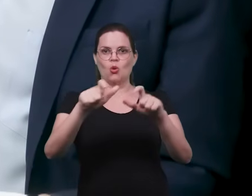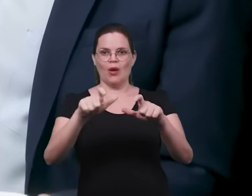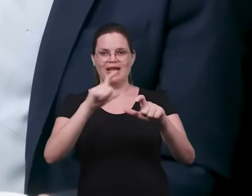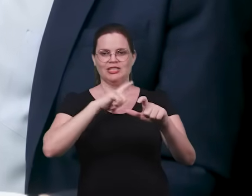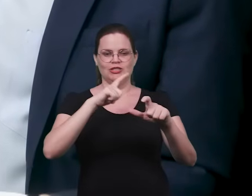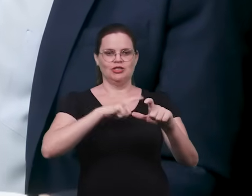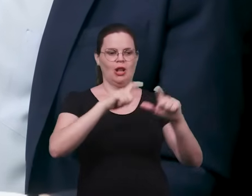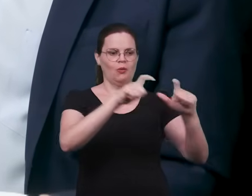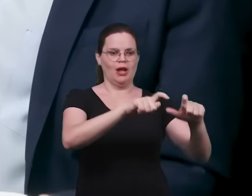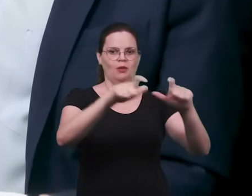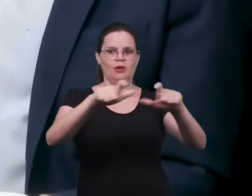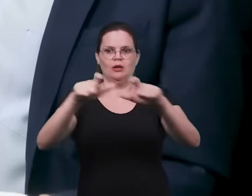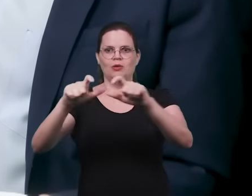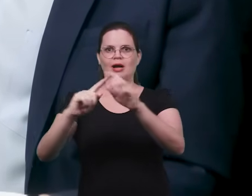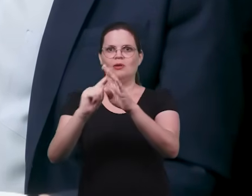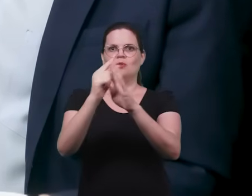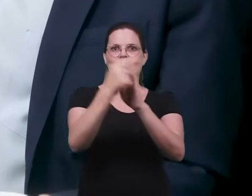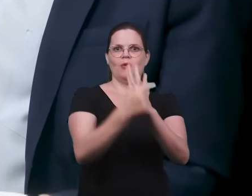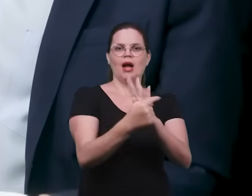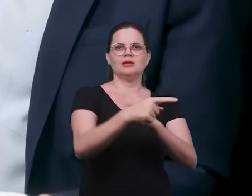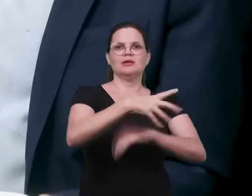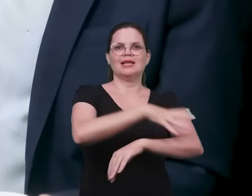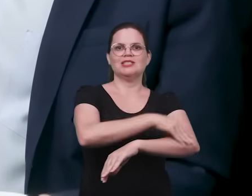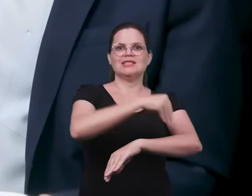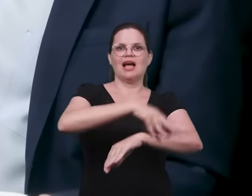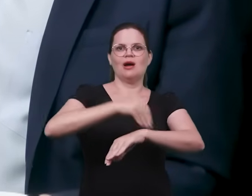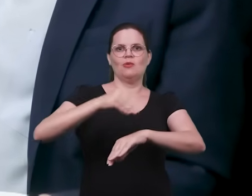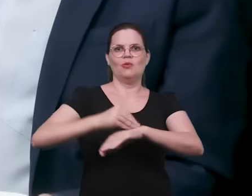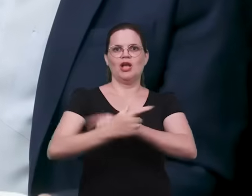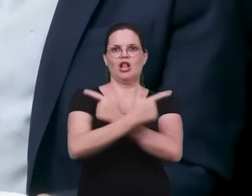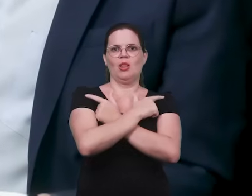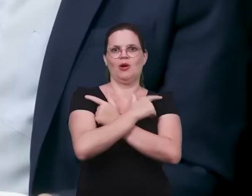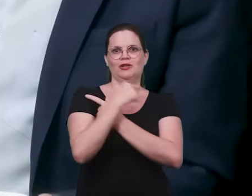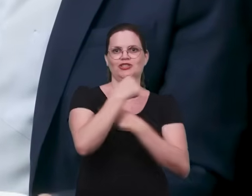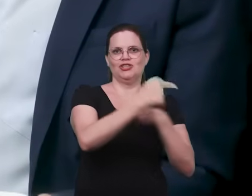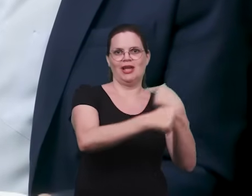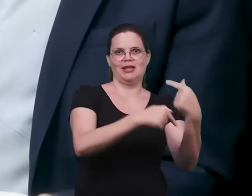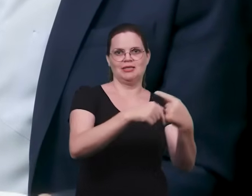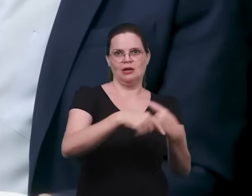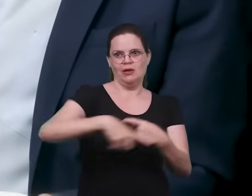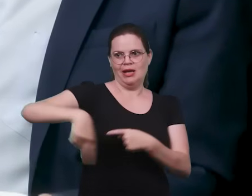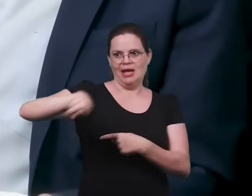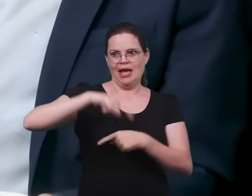e dos Amonitas, que eram descendentes de Esaú, de Ló. Uhum.